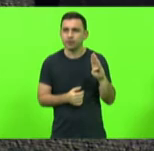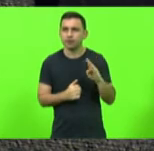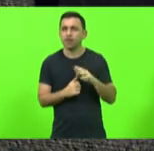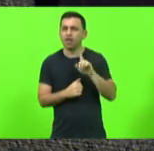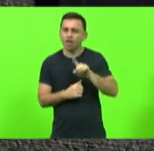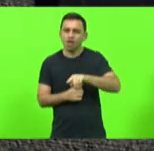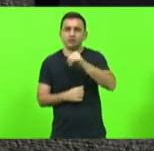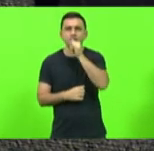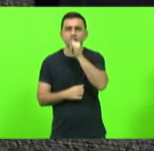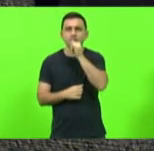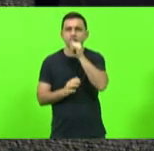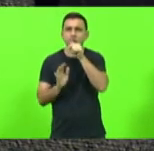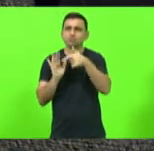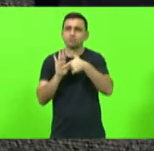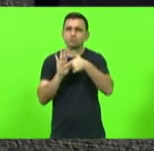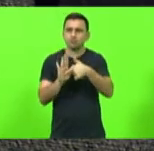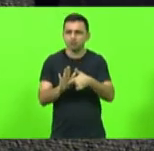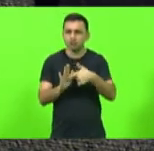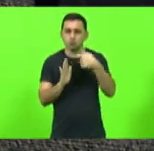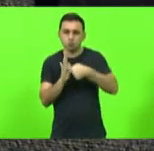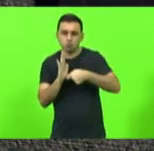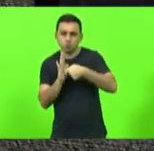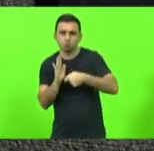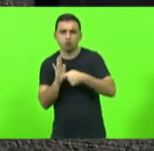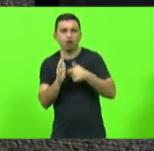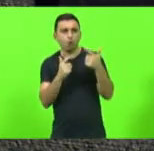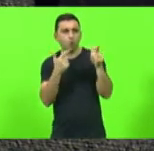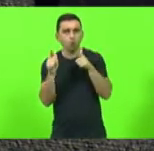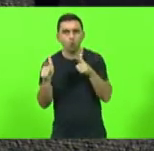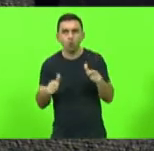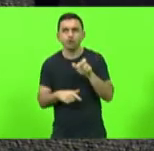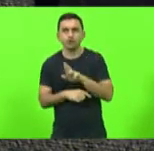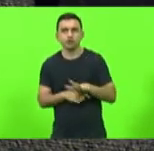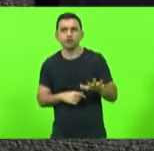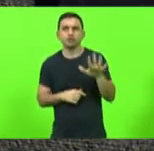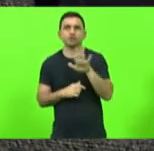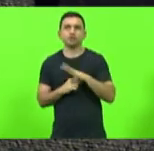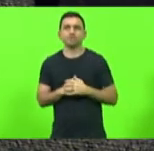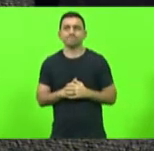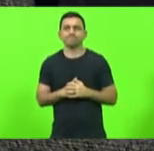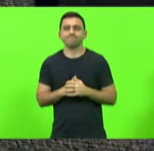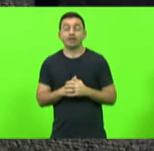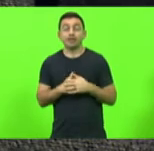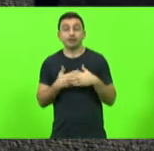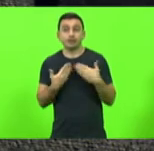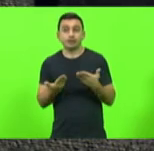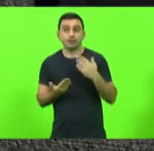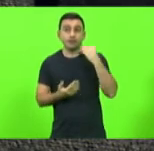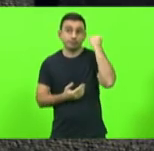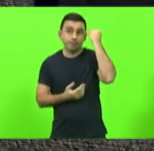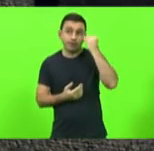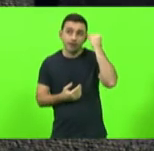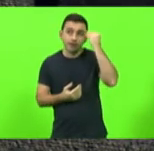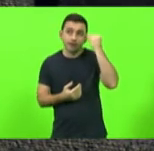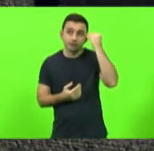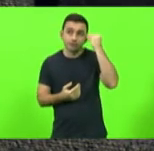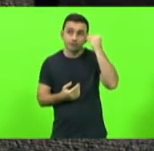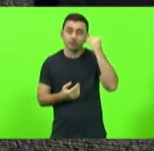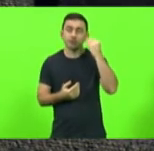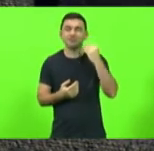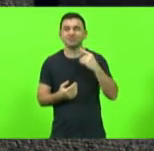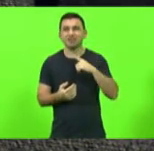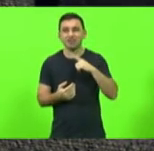né? Na luta em outras regiões. Essa experiência passa de atingido para